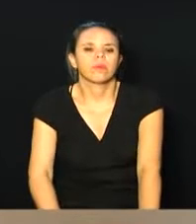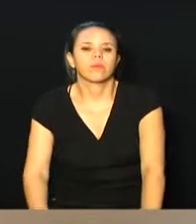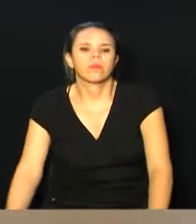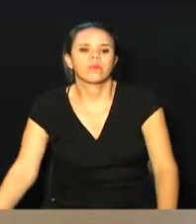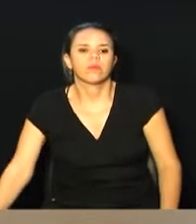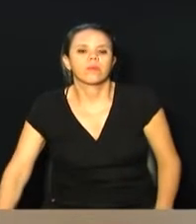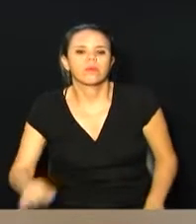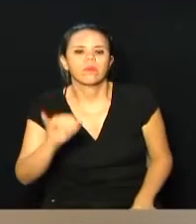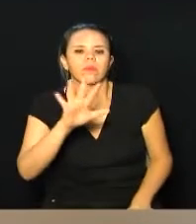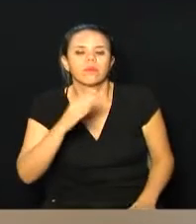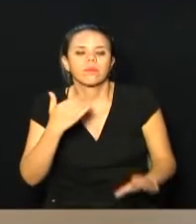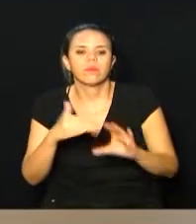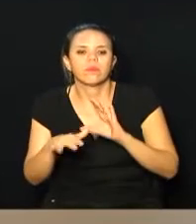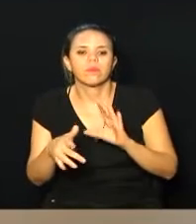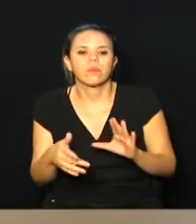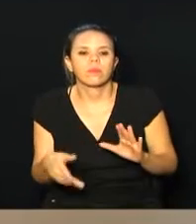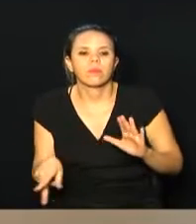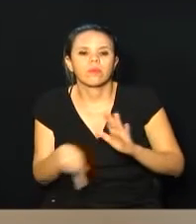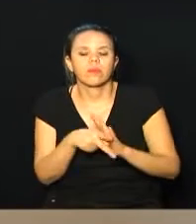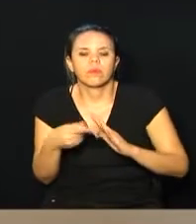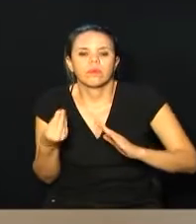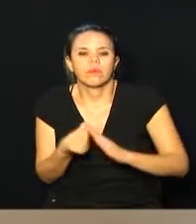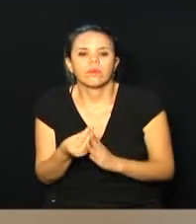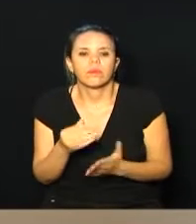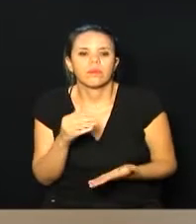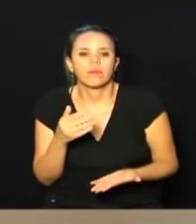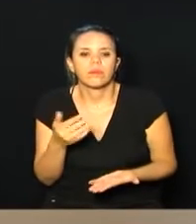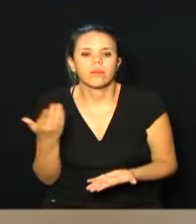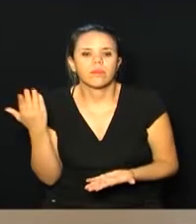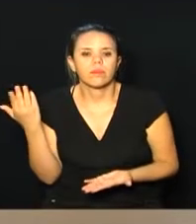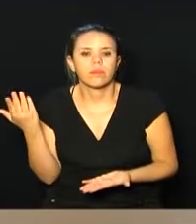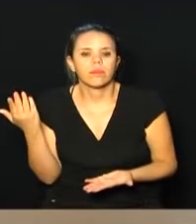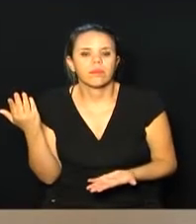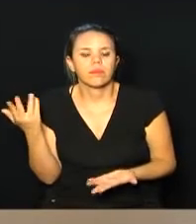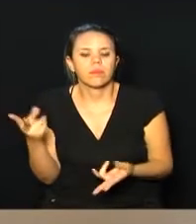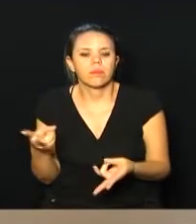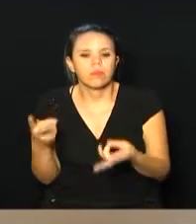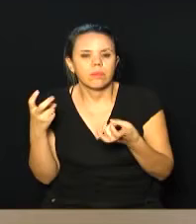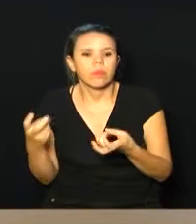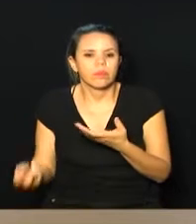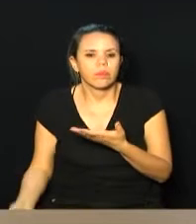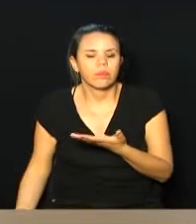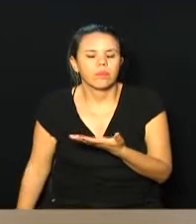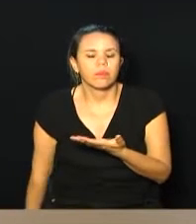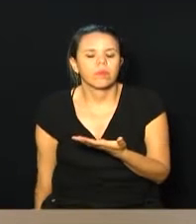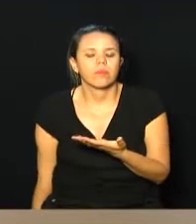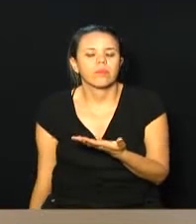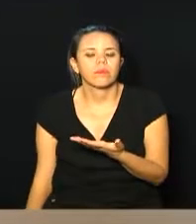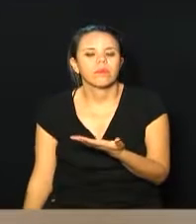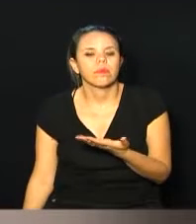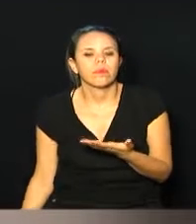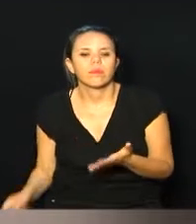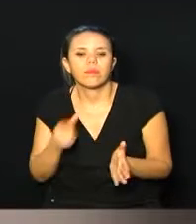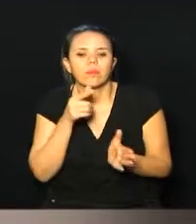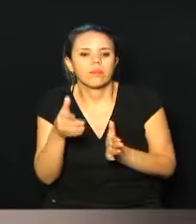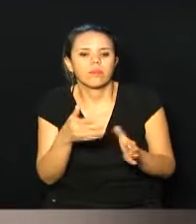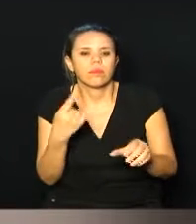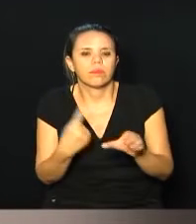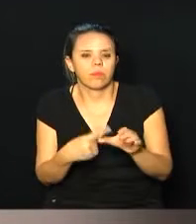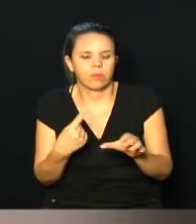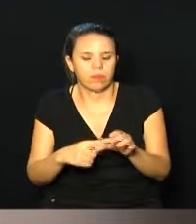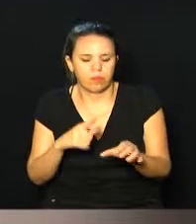feitas, enviadas pela própria assessoria de imprensa da Sanasa. Então, a gente percebe que em relação ao rio Capivari, inclusive, a gente